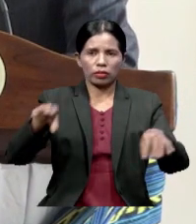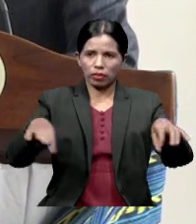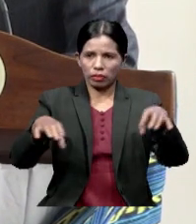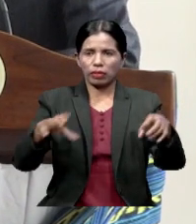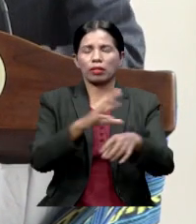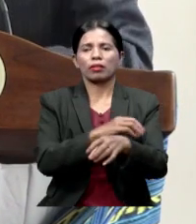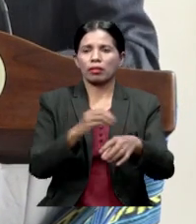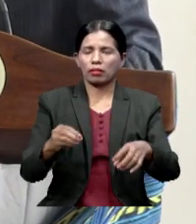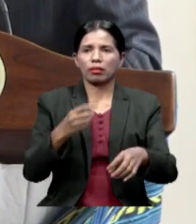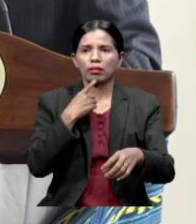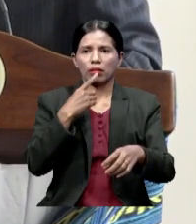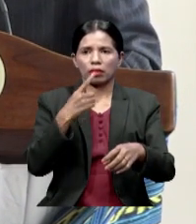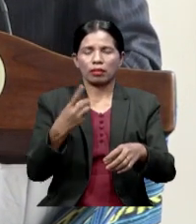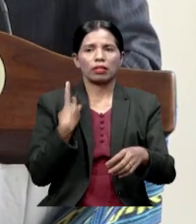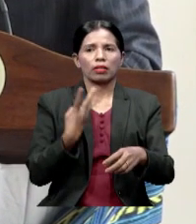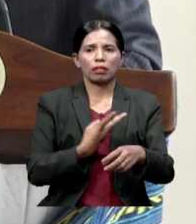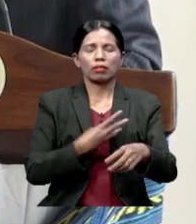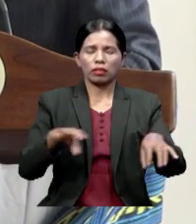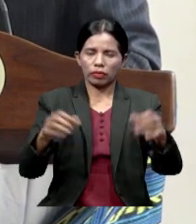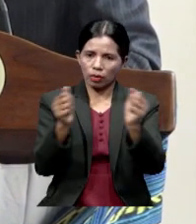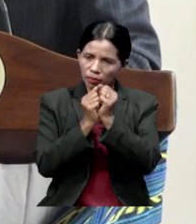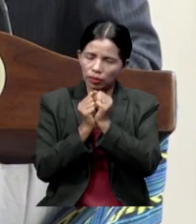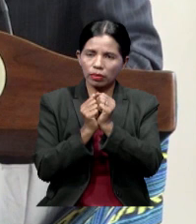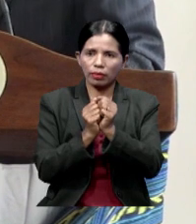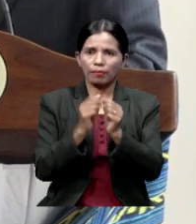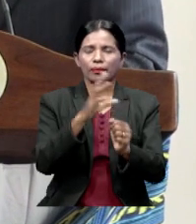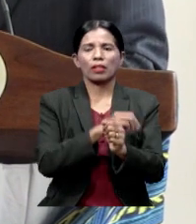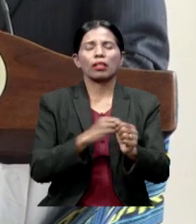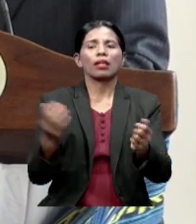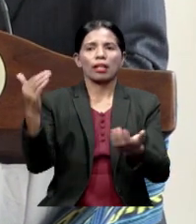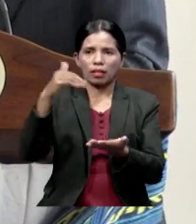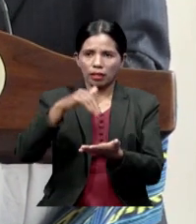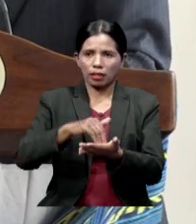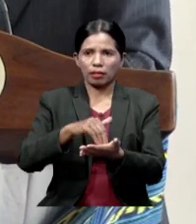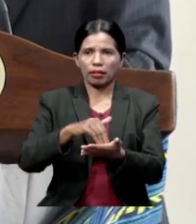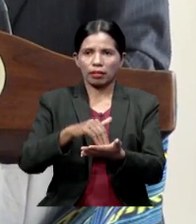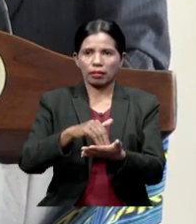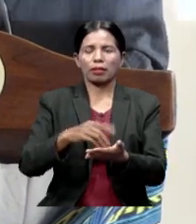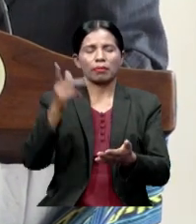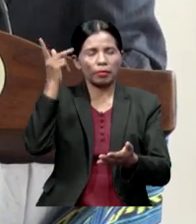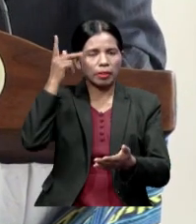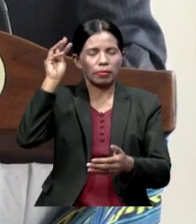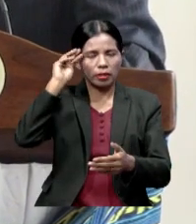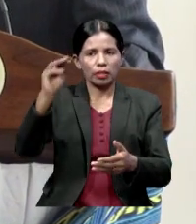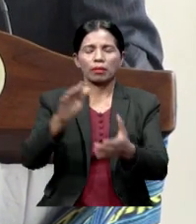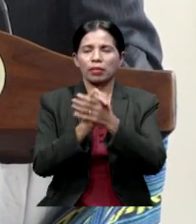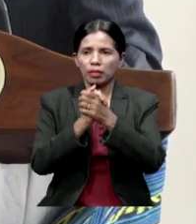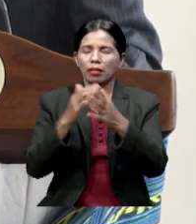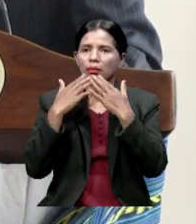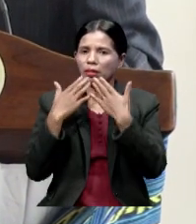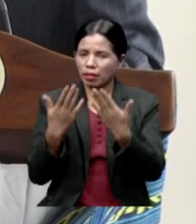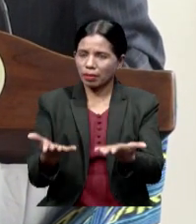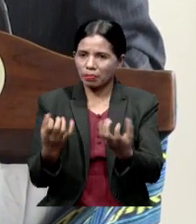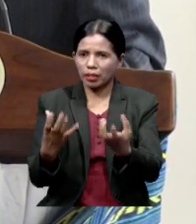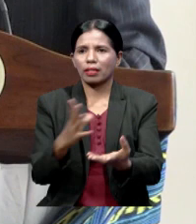desenharmos o nosso programas estratégias de recuperação E mais uma vez quero Ministro quer lhe agradecer muito